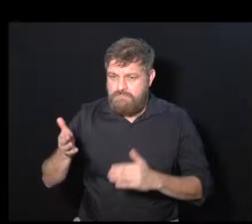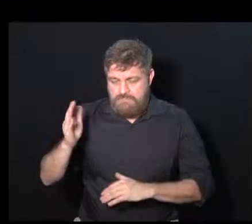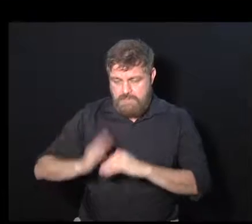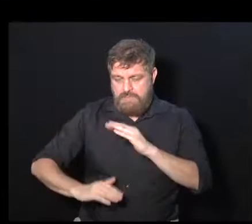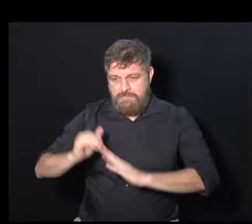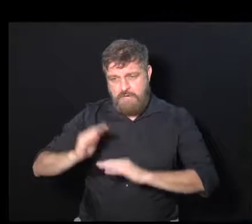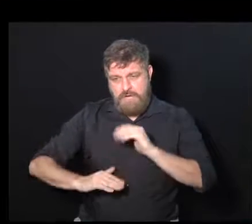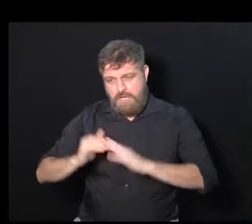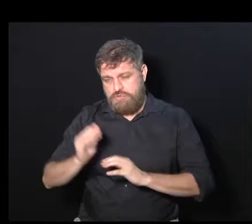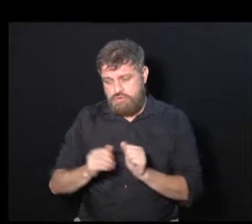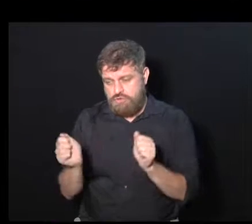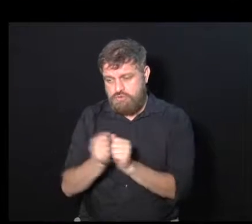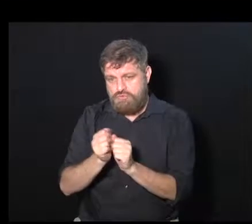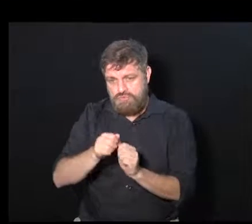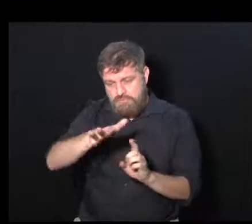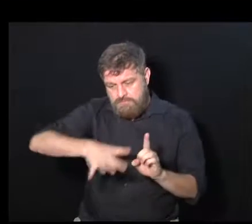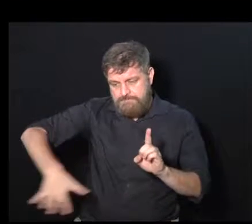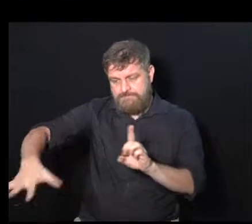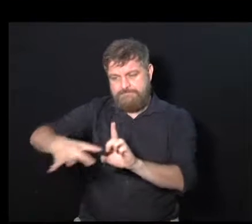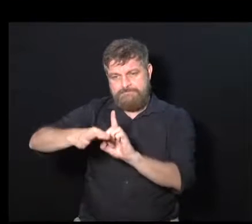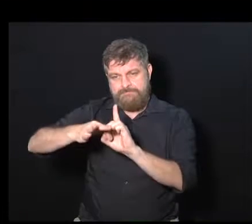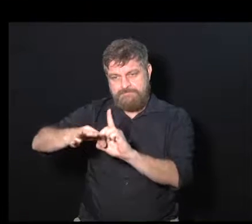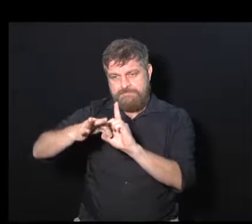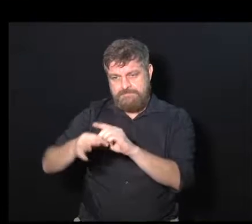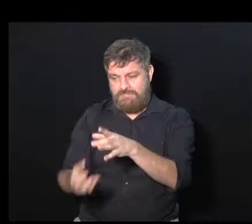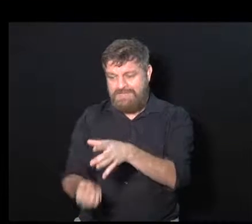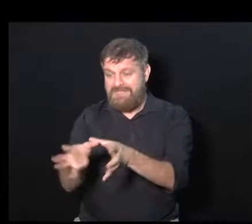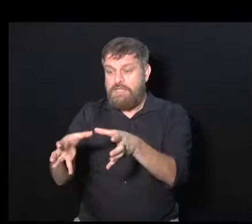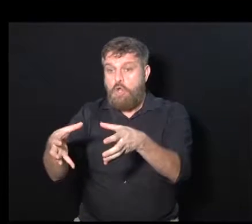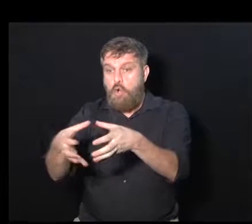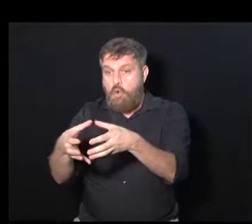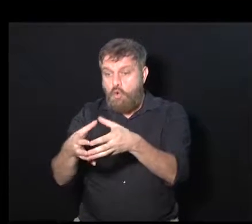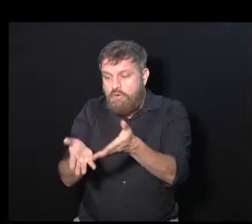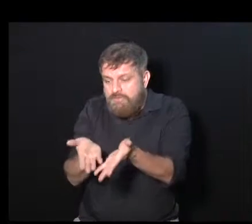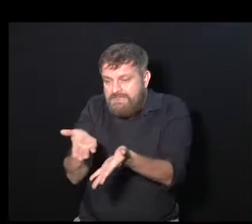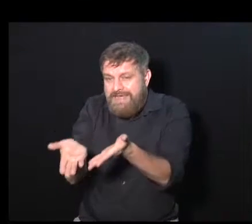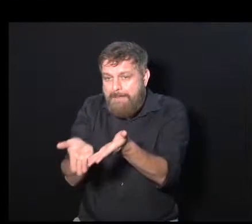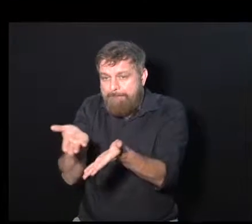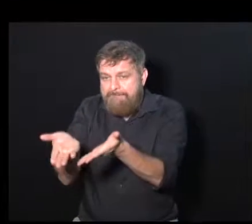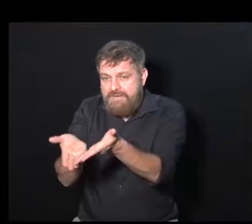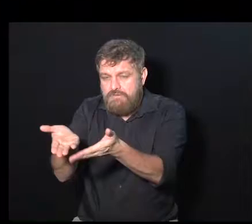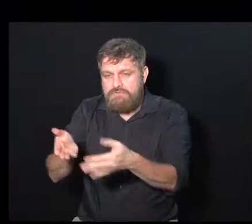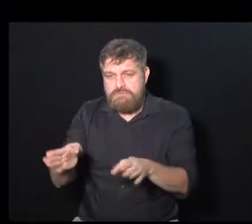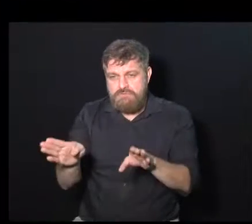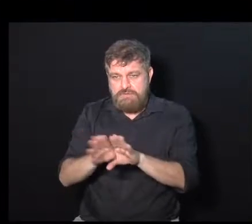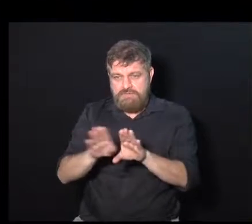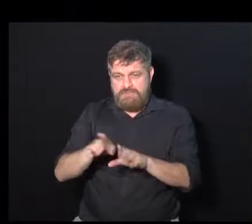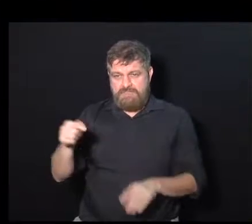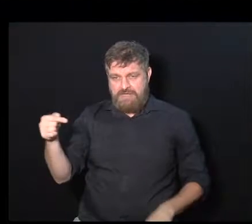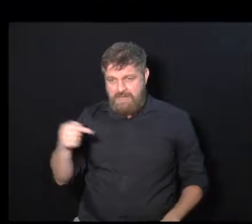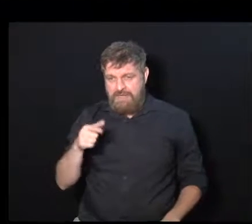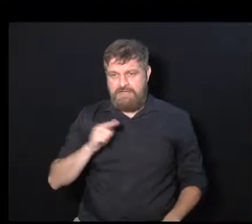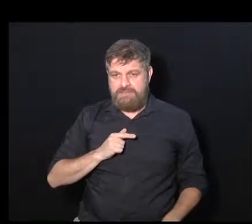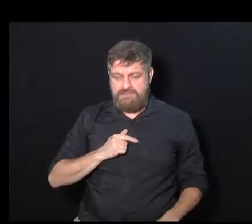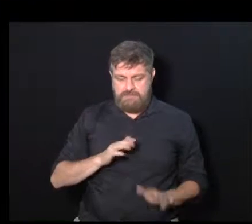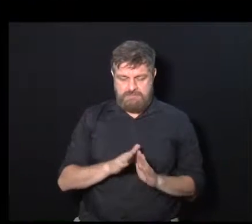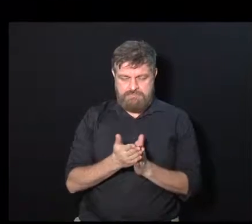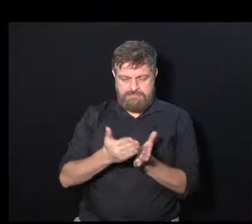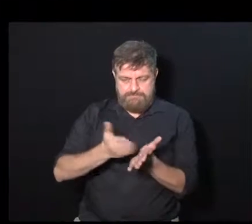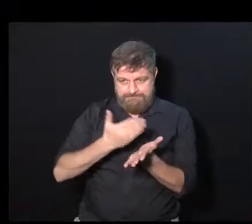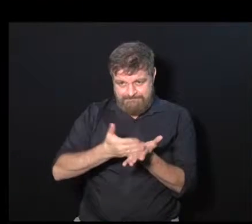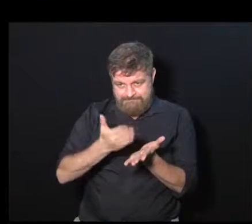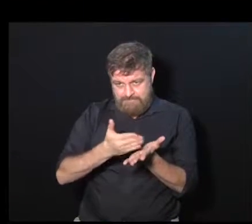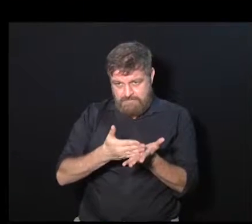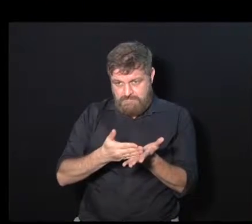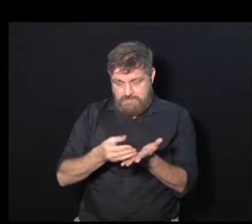atividades com os usuários, realizando grupos terapêuticos. Então, através da cartilha, eles